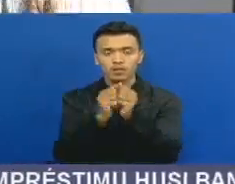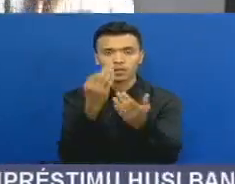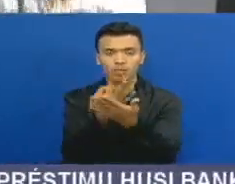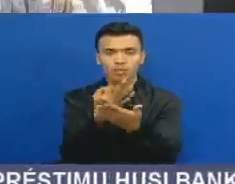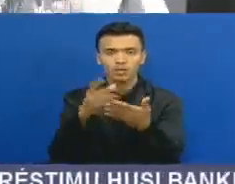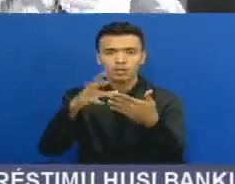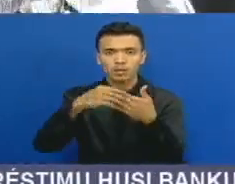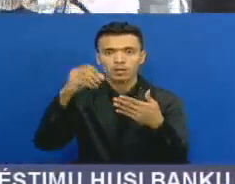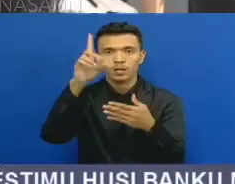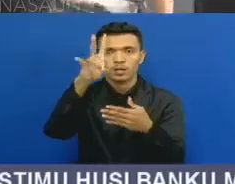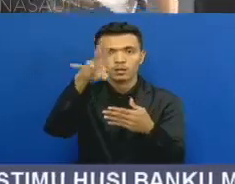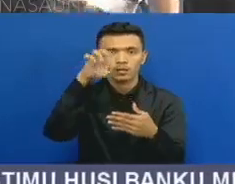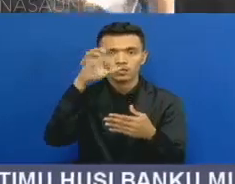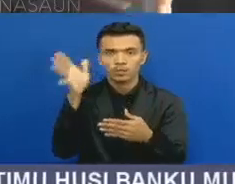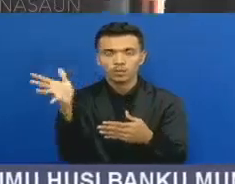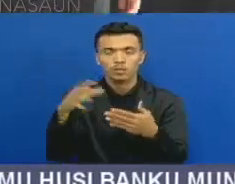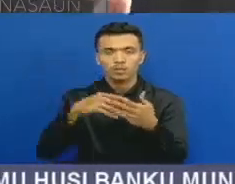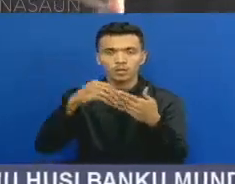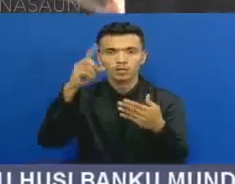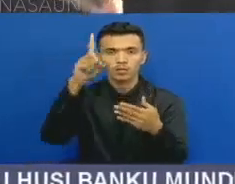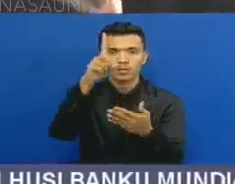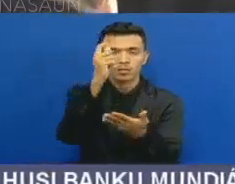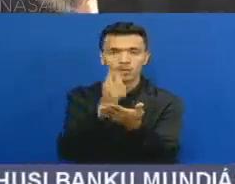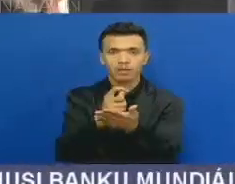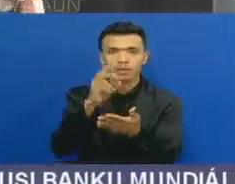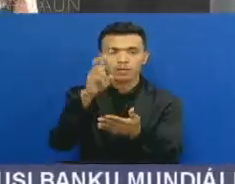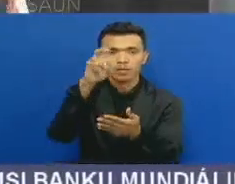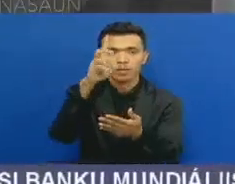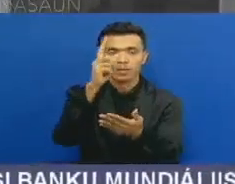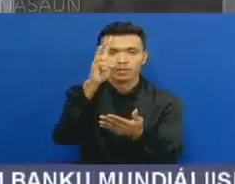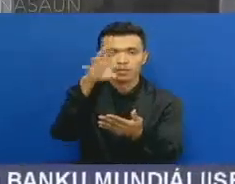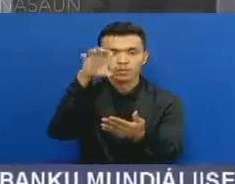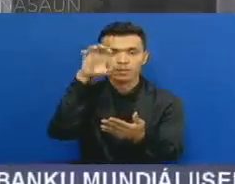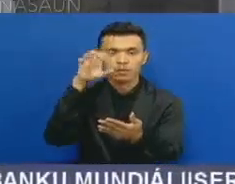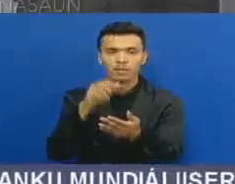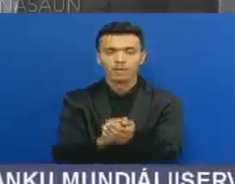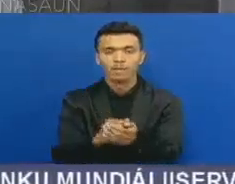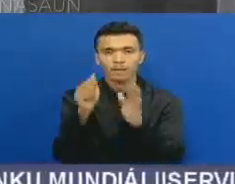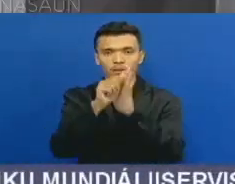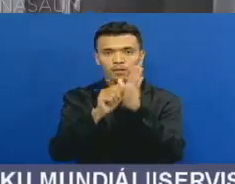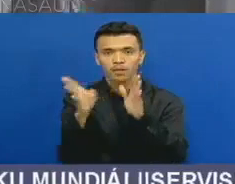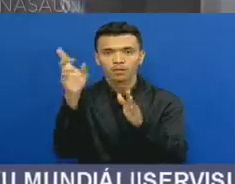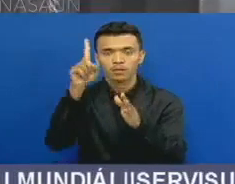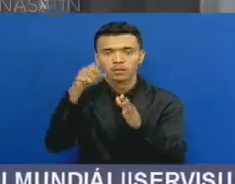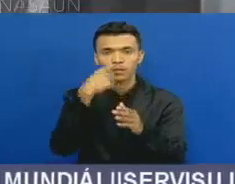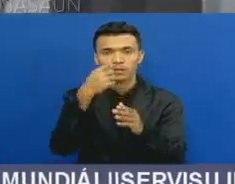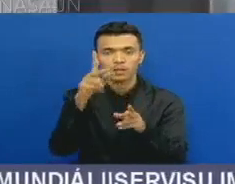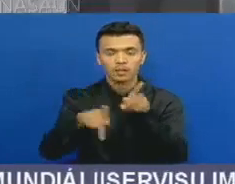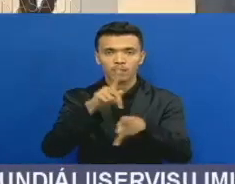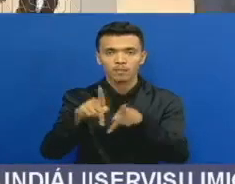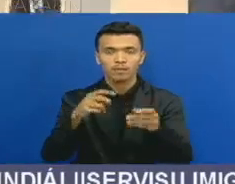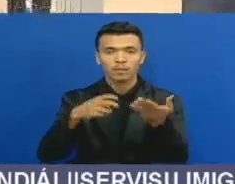mínimo dólar atos situ limanulo, to dólar reunida atos lima, no artigo atos ida hatnulo resen ida hateten. Cidadão estrangeiro